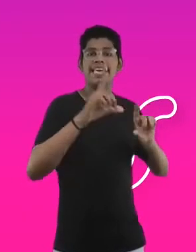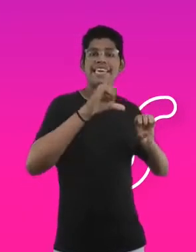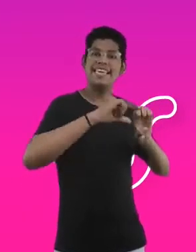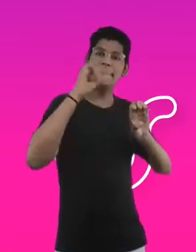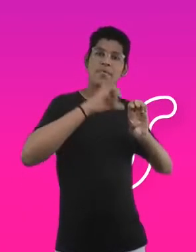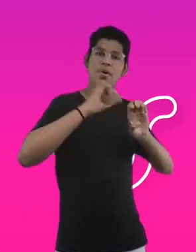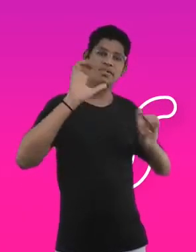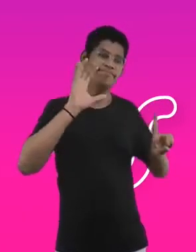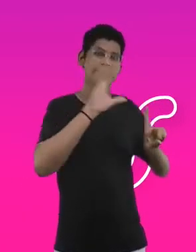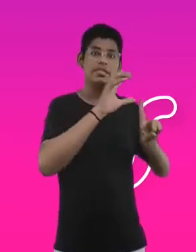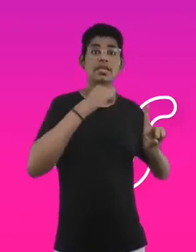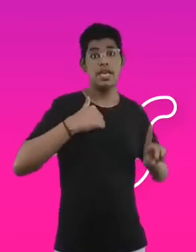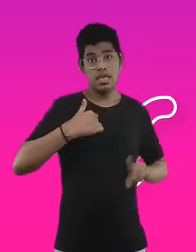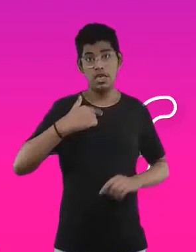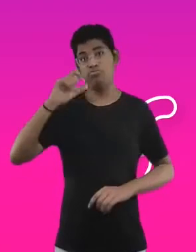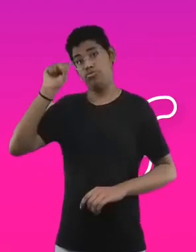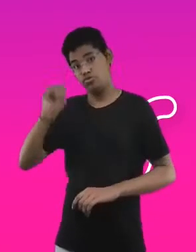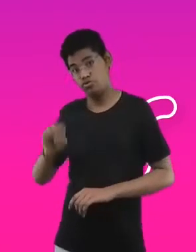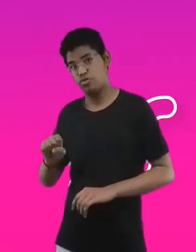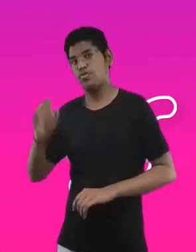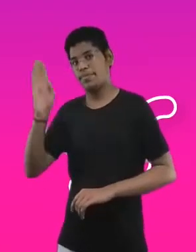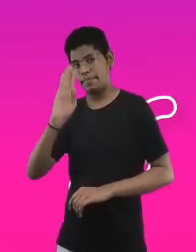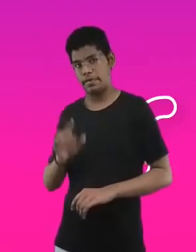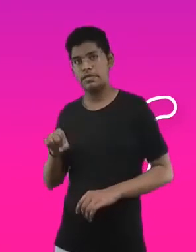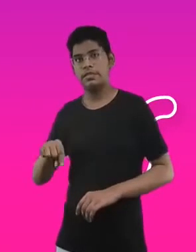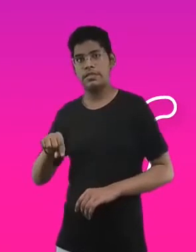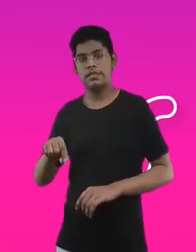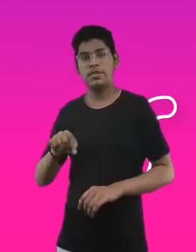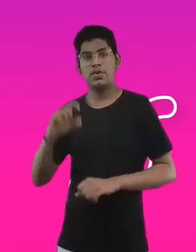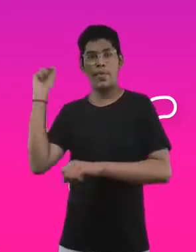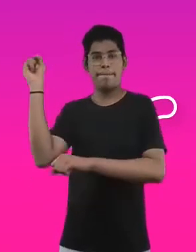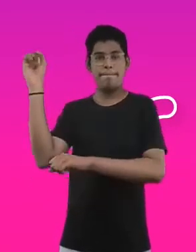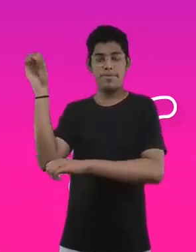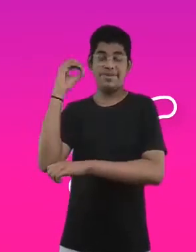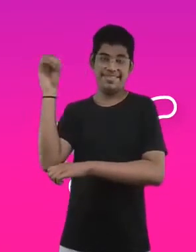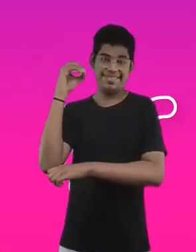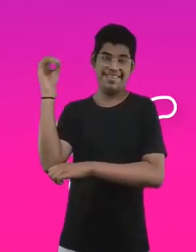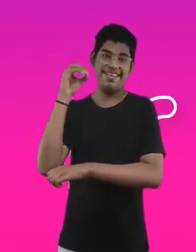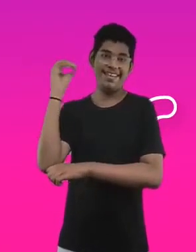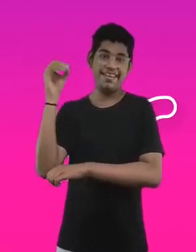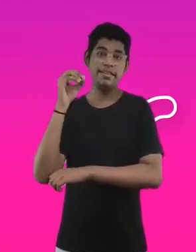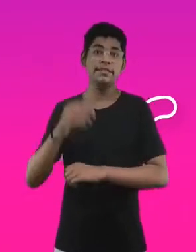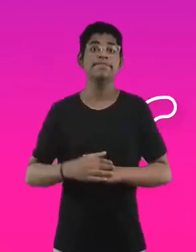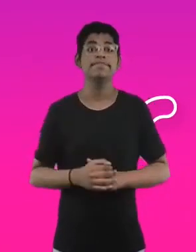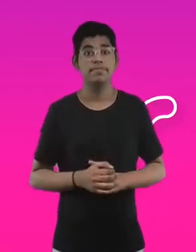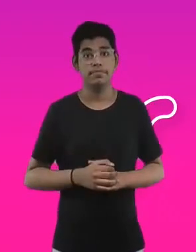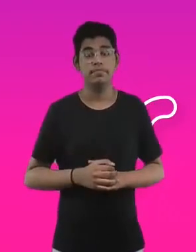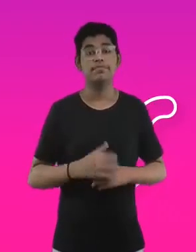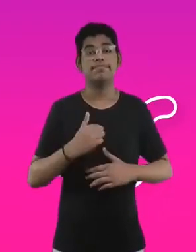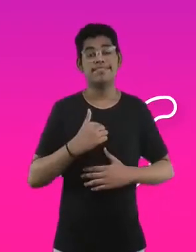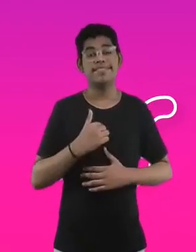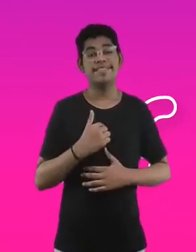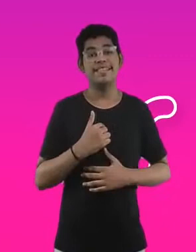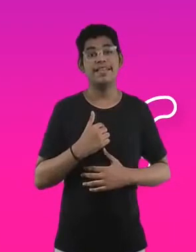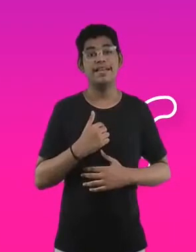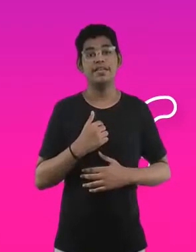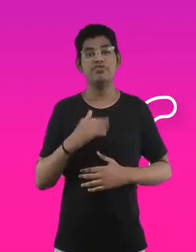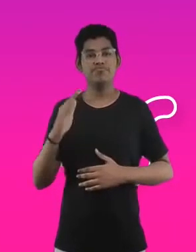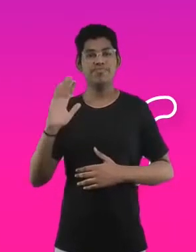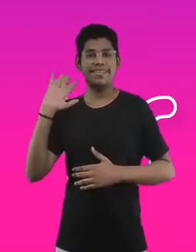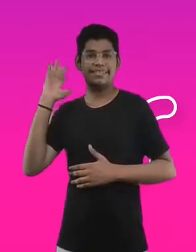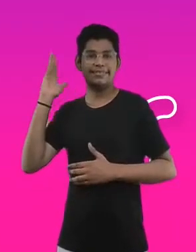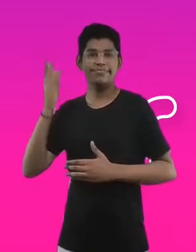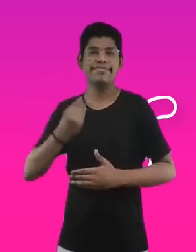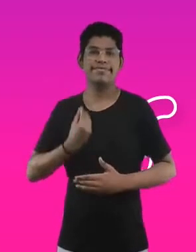sul do Brasil, né, na região da Grande Porto Alegre, e toda a minha trajetória, né,